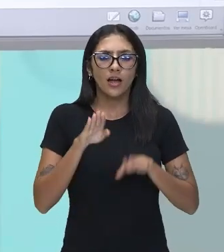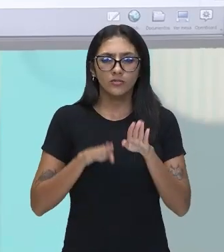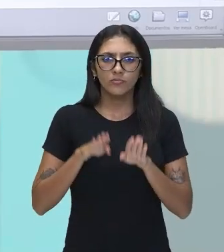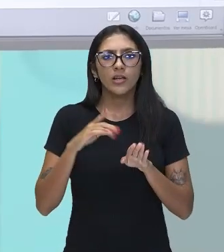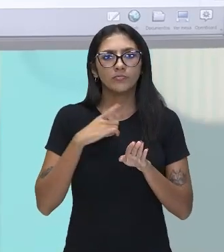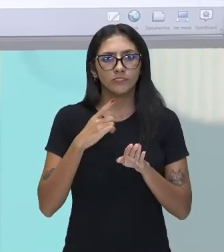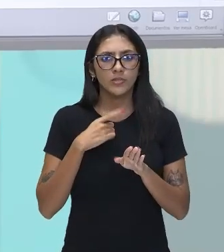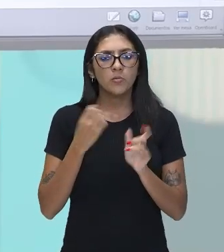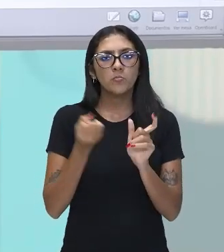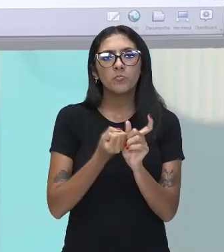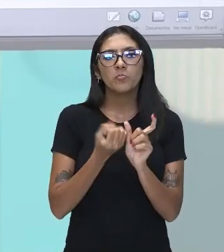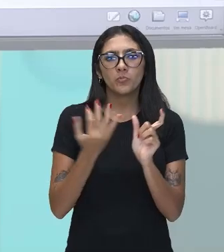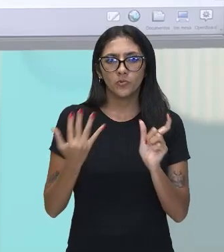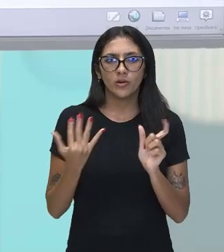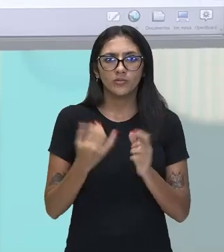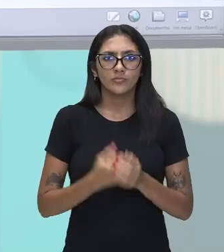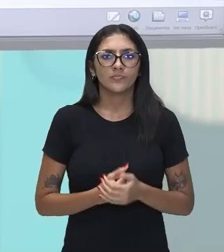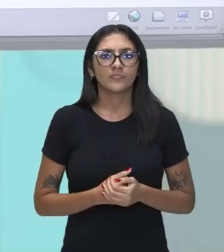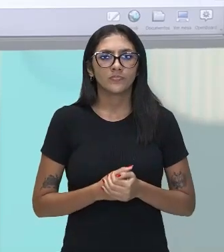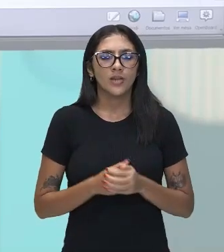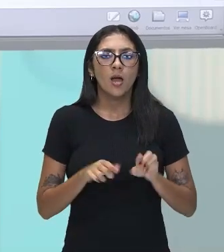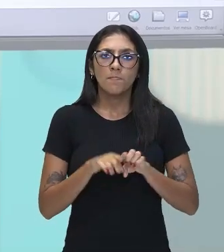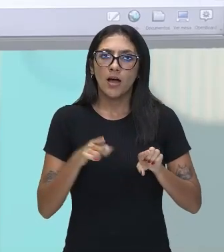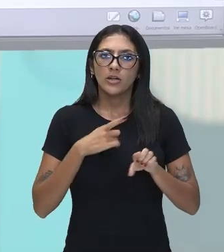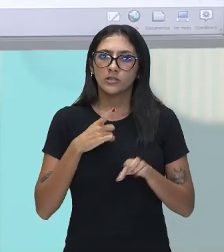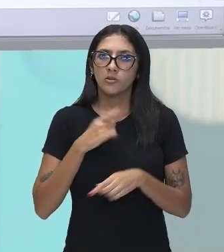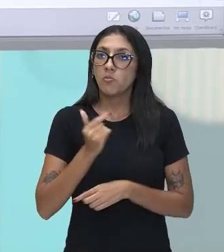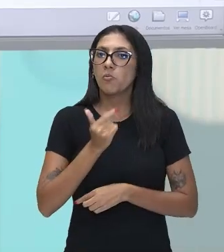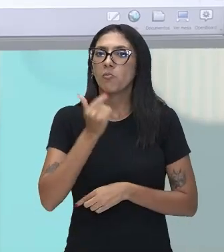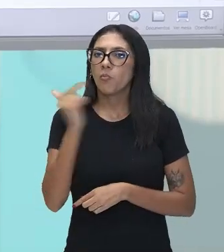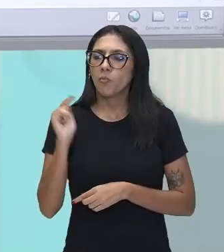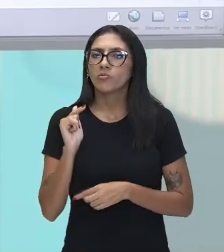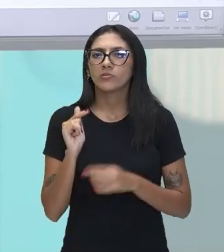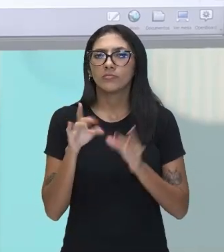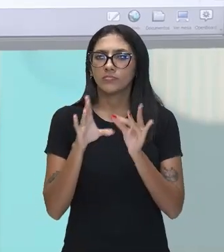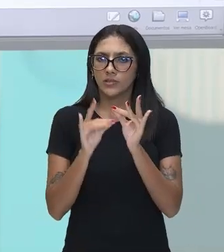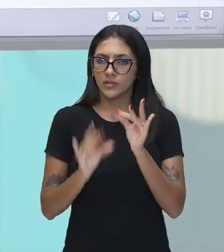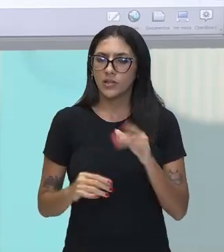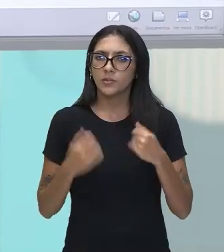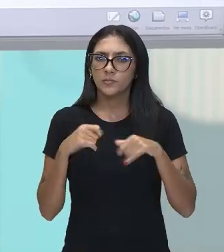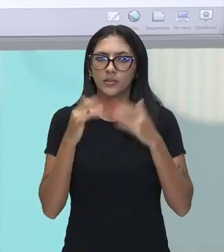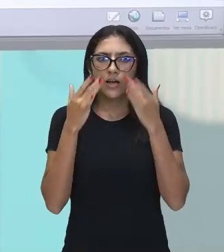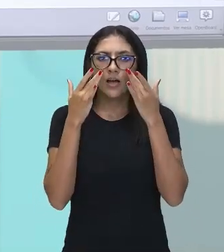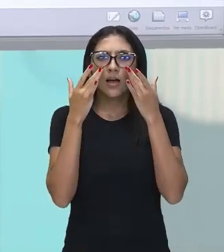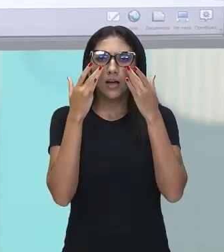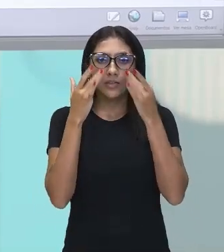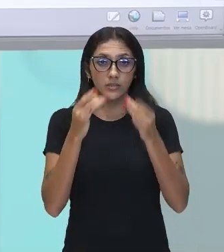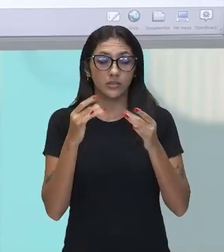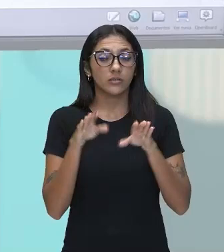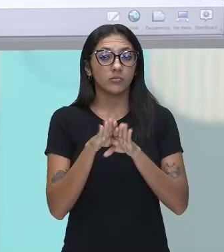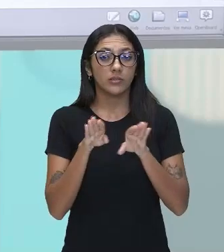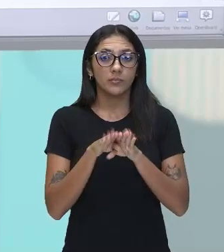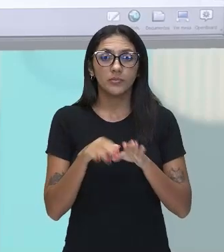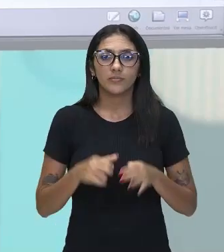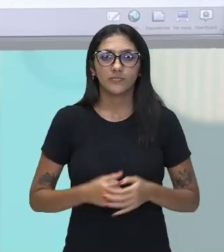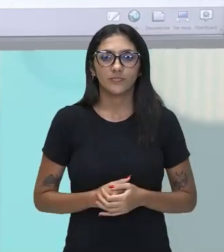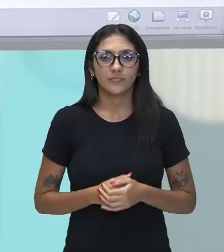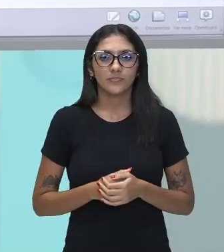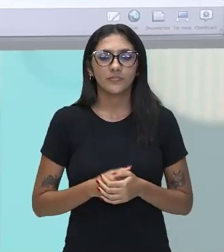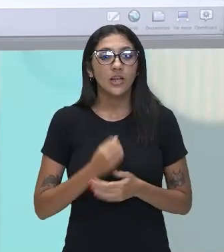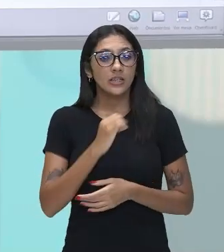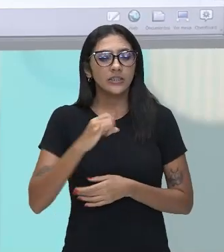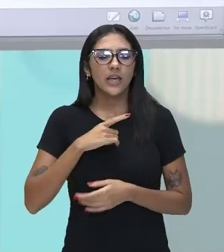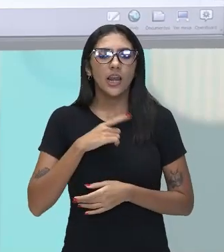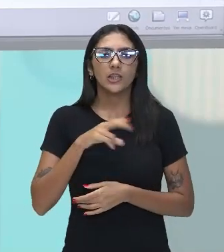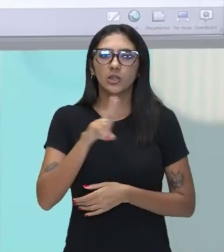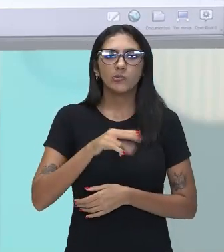vão para o plural. Mas eu tenho as observações, né? Quando elas estiverem